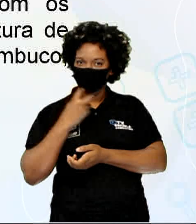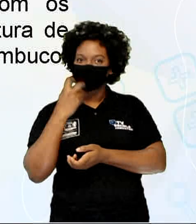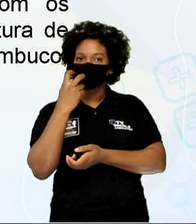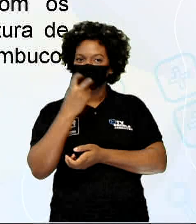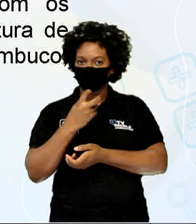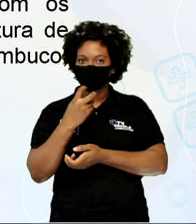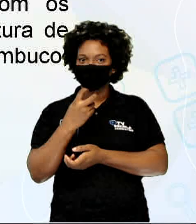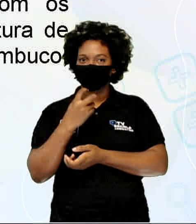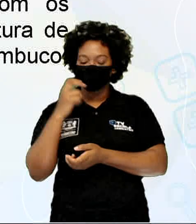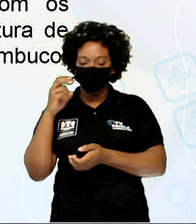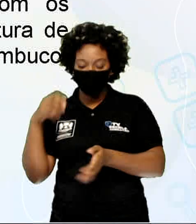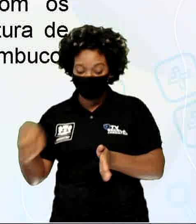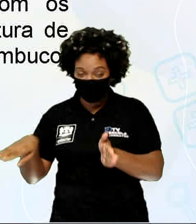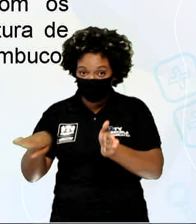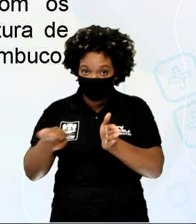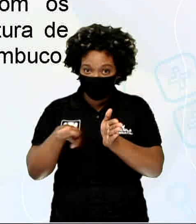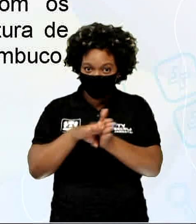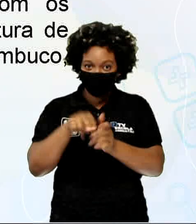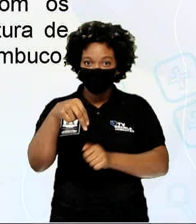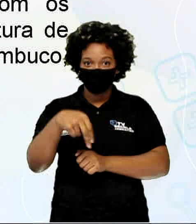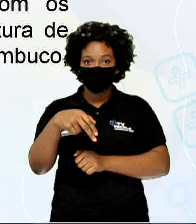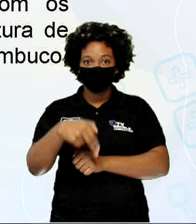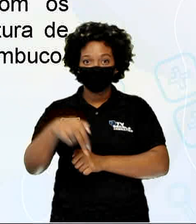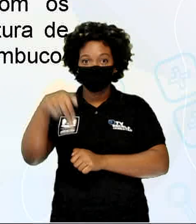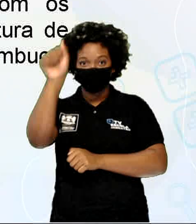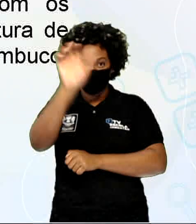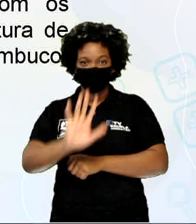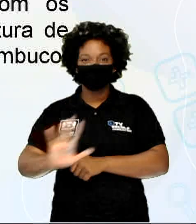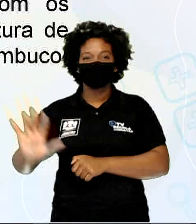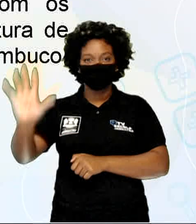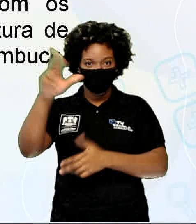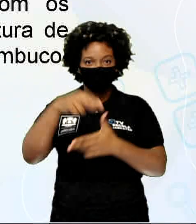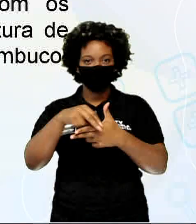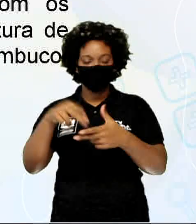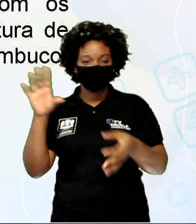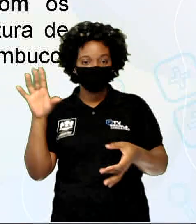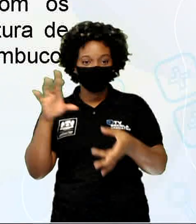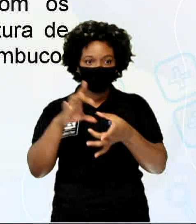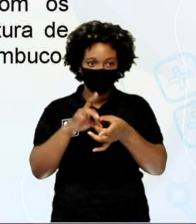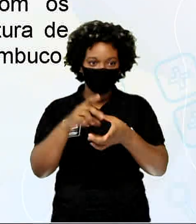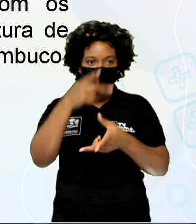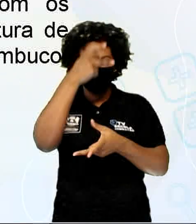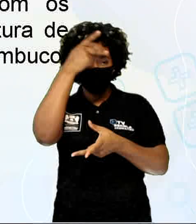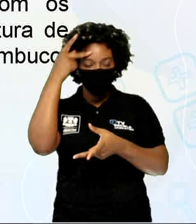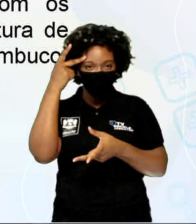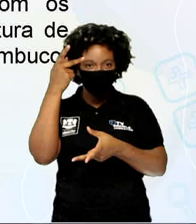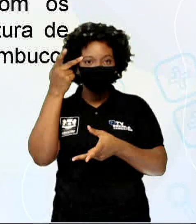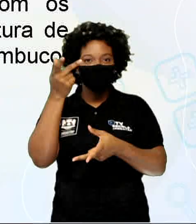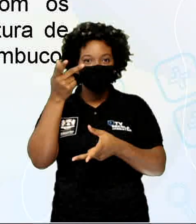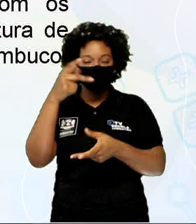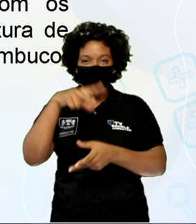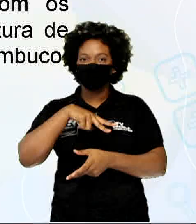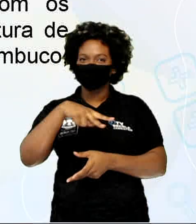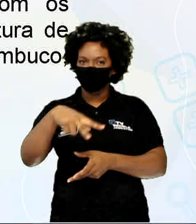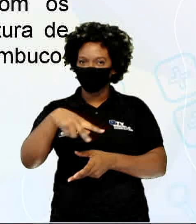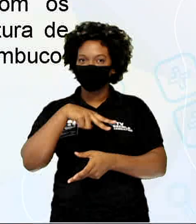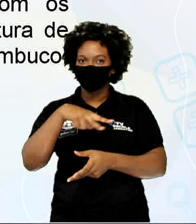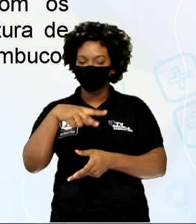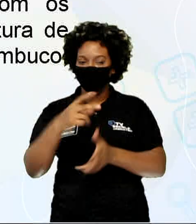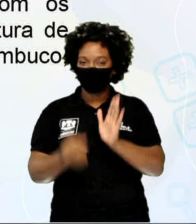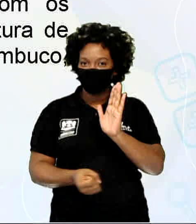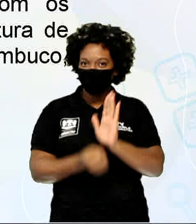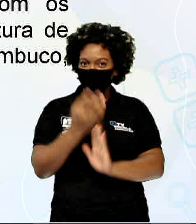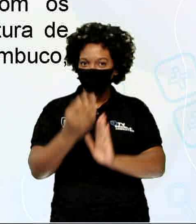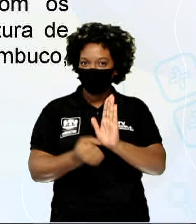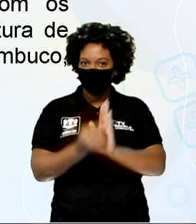Eles chegaram ao Nordeste brasileiro, tá, o cordel, junto com os colonizadores portugueses, dando origem à